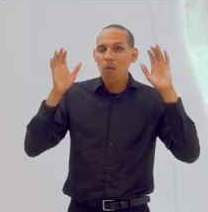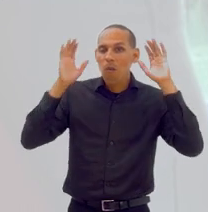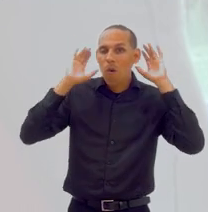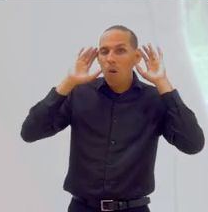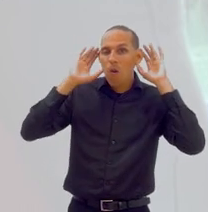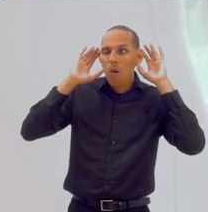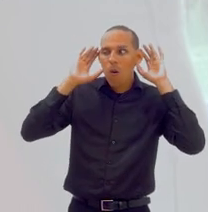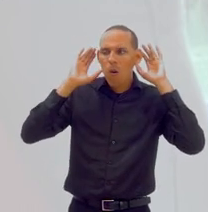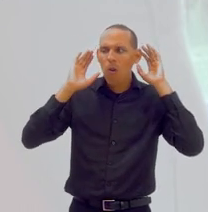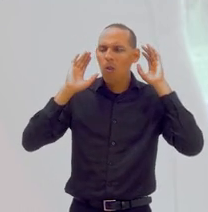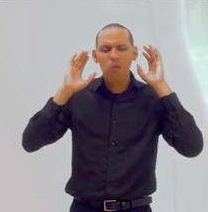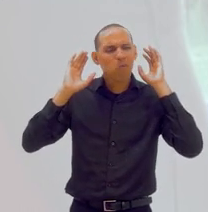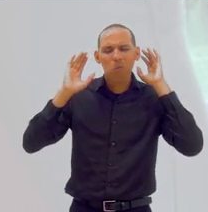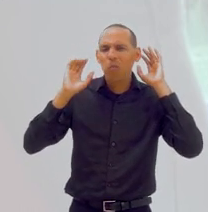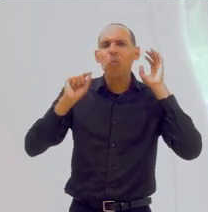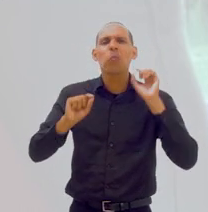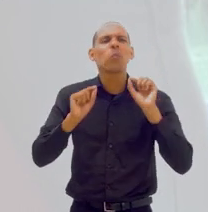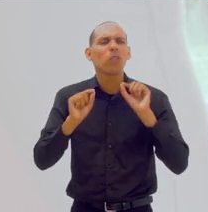Vocês vão me perguntar o quê?